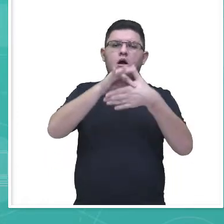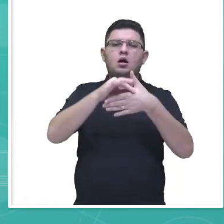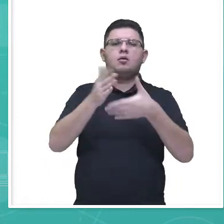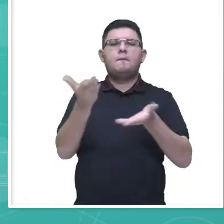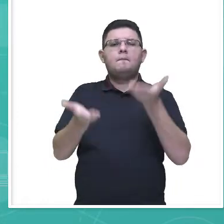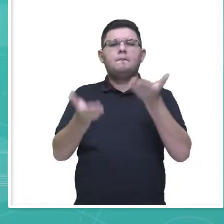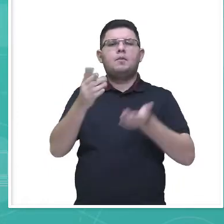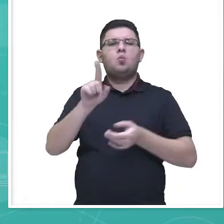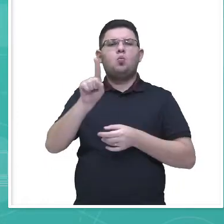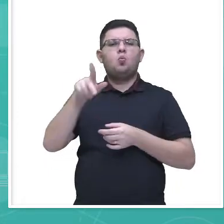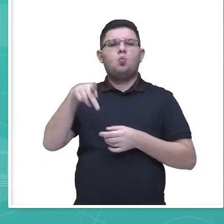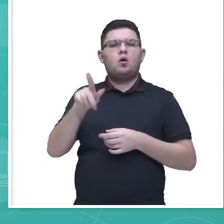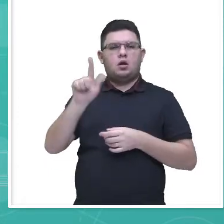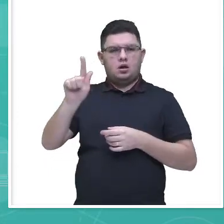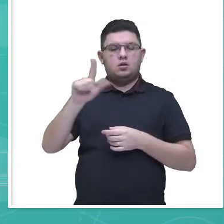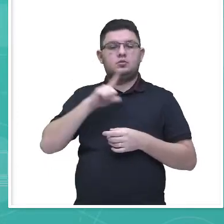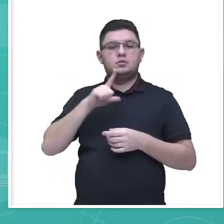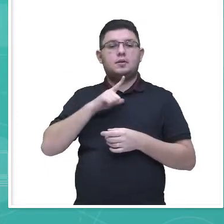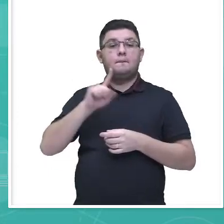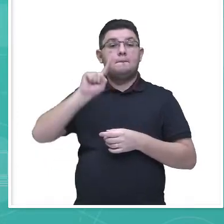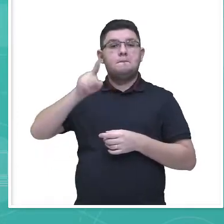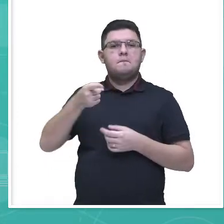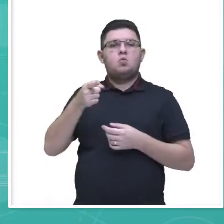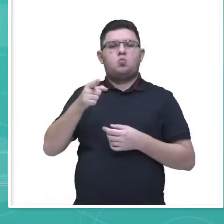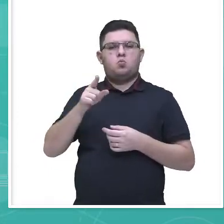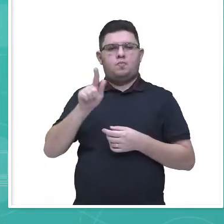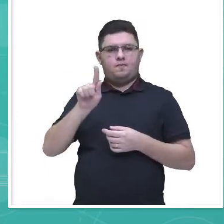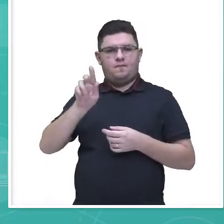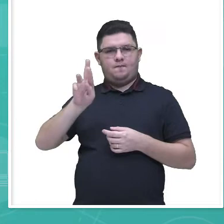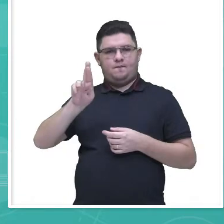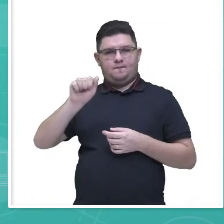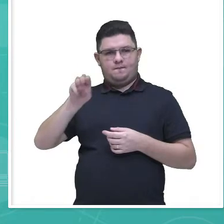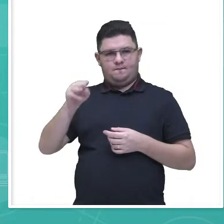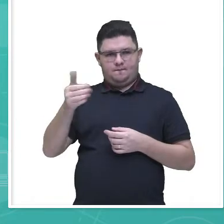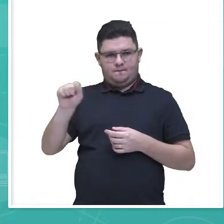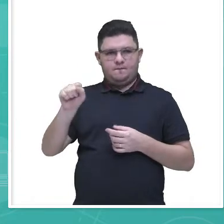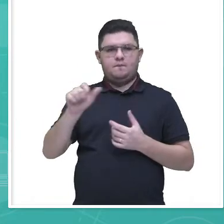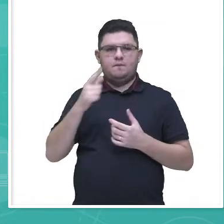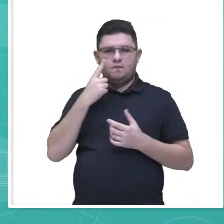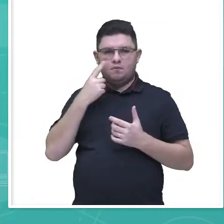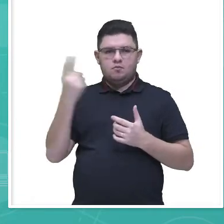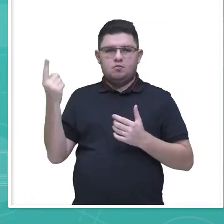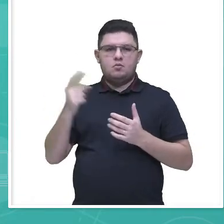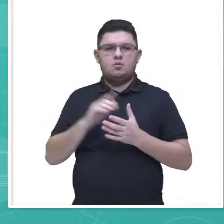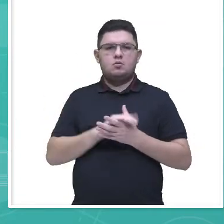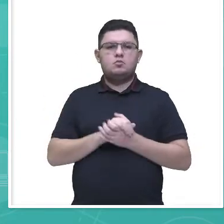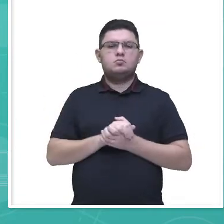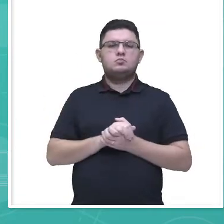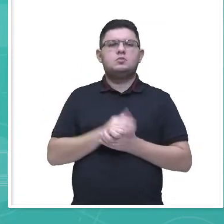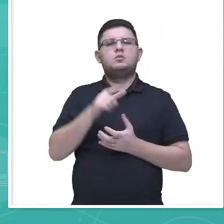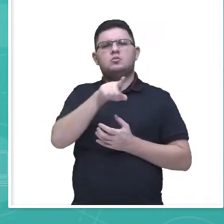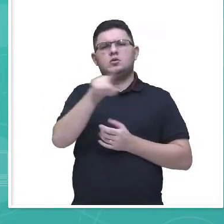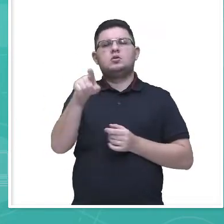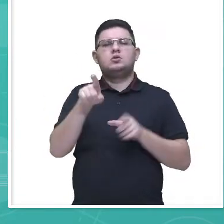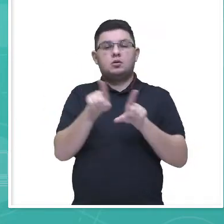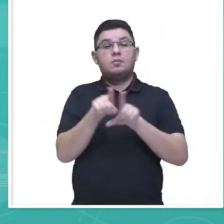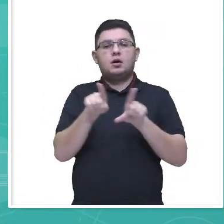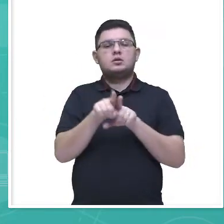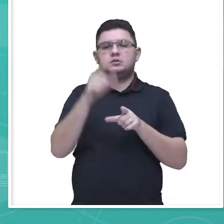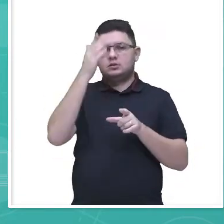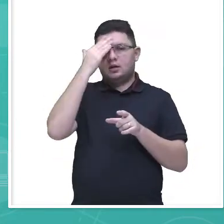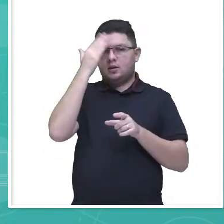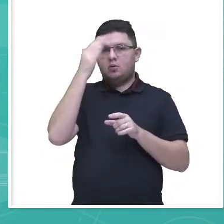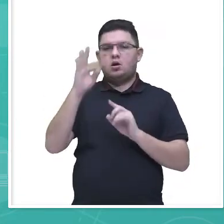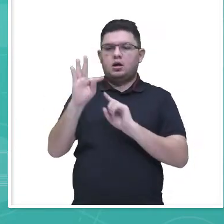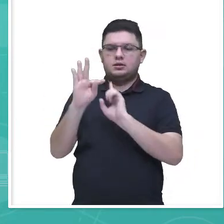ó, 1.000 gramas, correspondem a 1 quilo. E aí vocês com certeza já ouviram falar em tonelada, né?